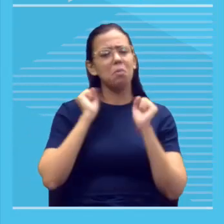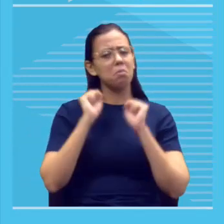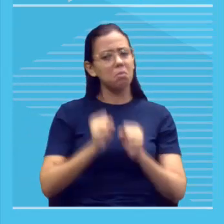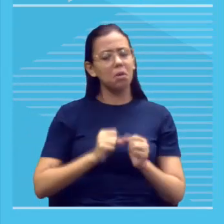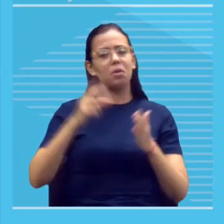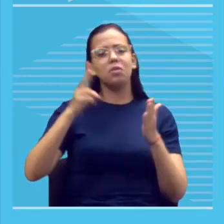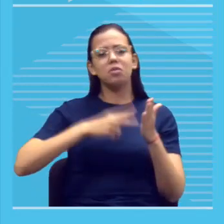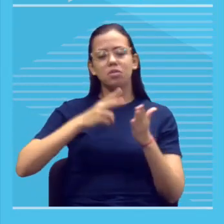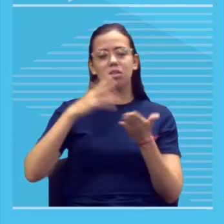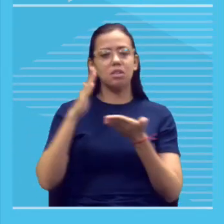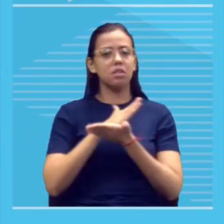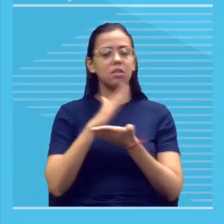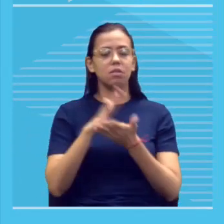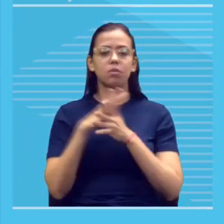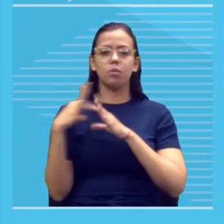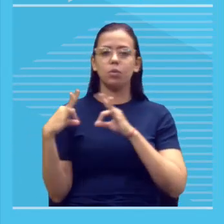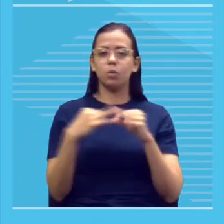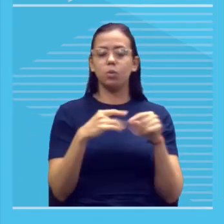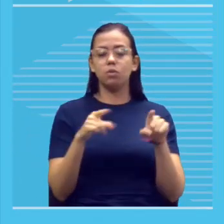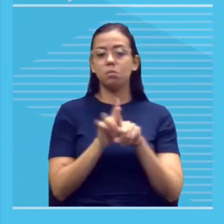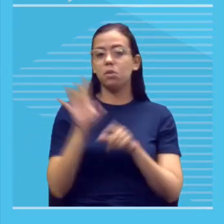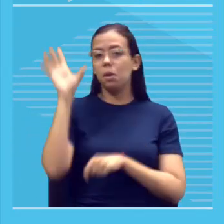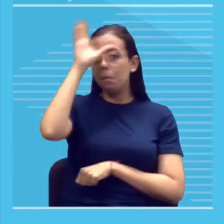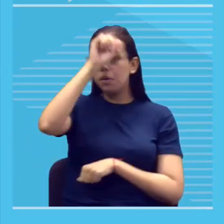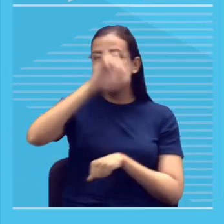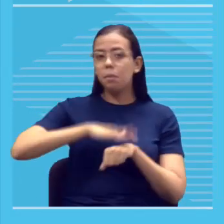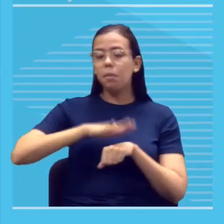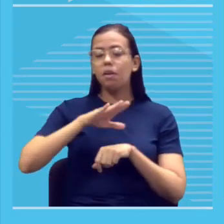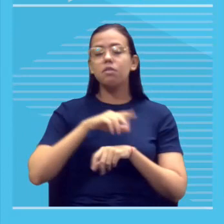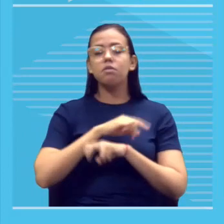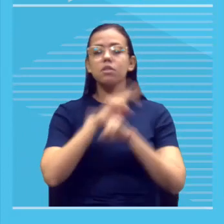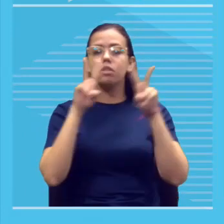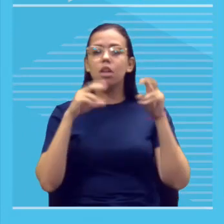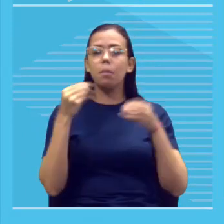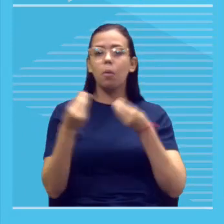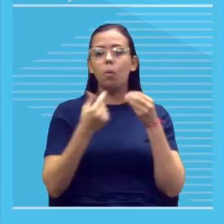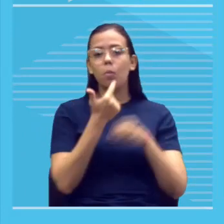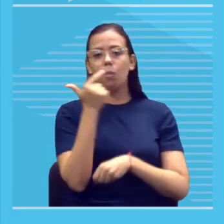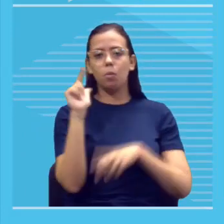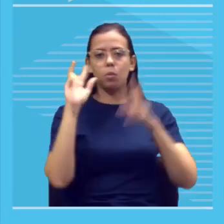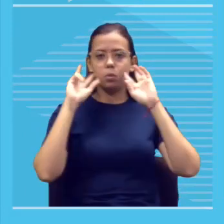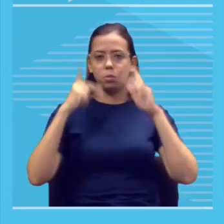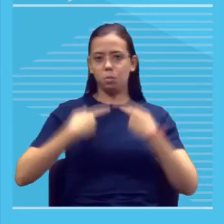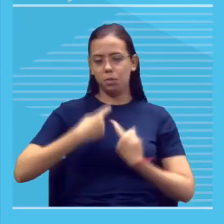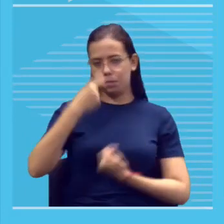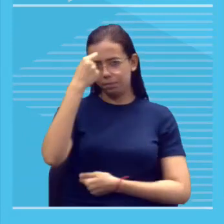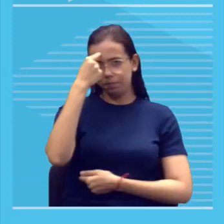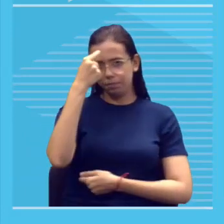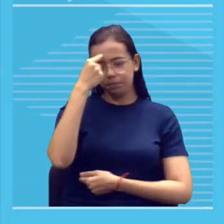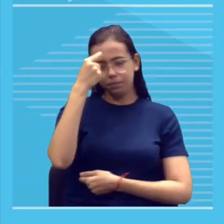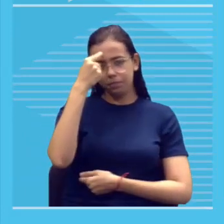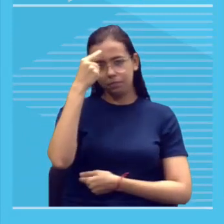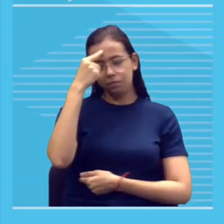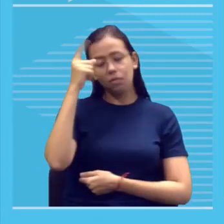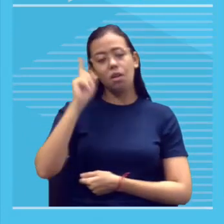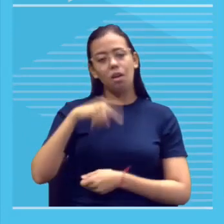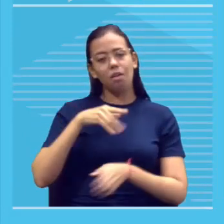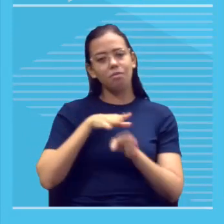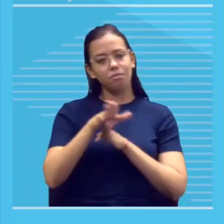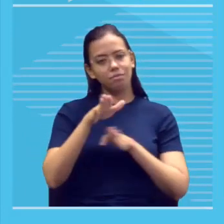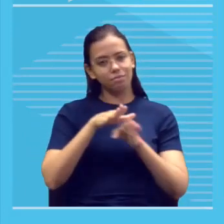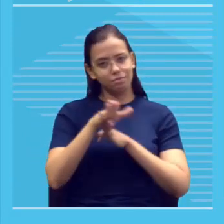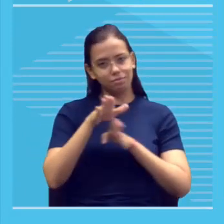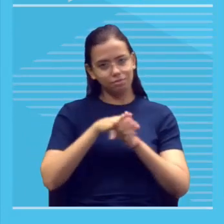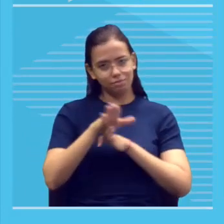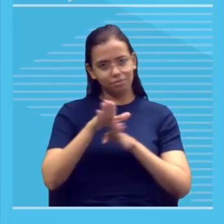Leiam esses livros e aprenda um pouco mais sobre como pensa o outro ser humano tá bom é um conselho que eu dou